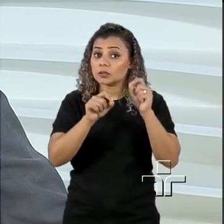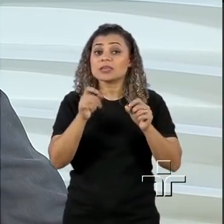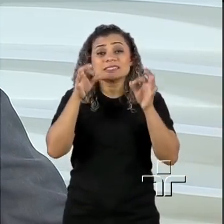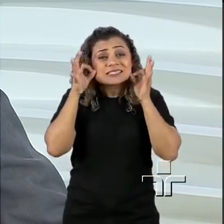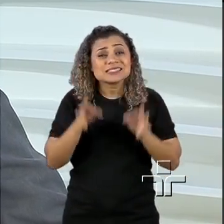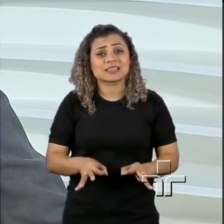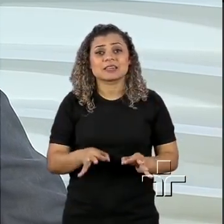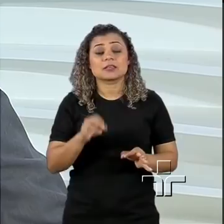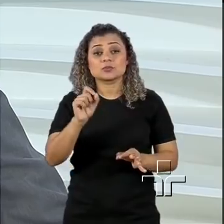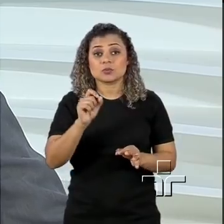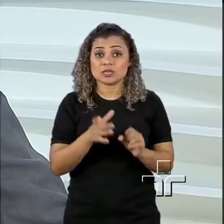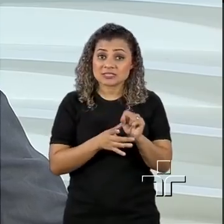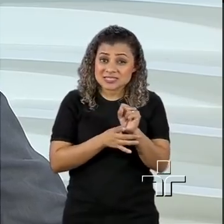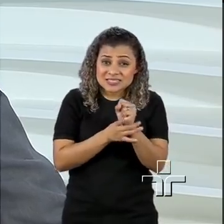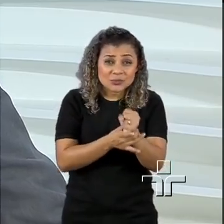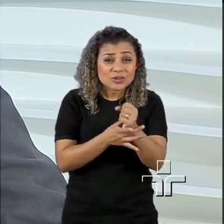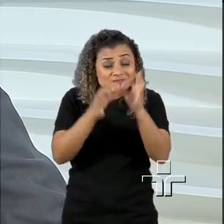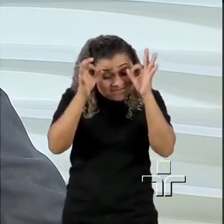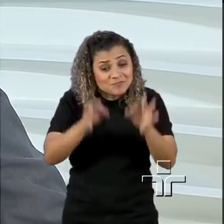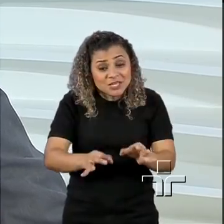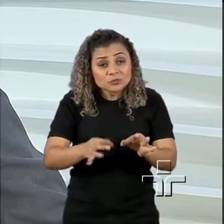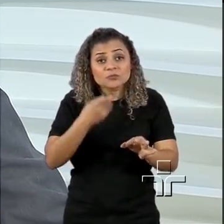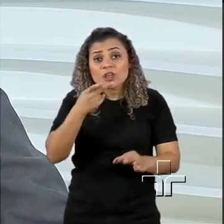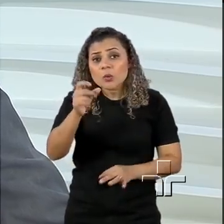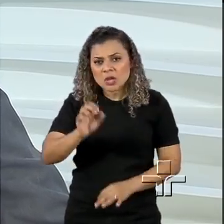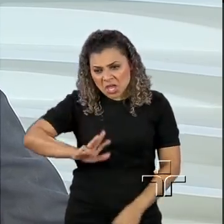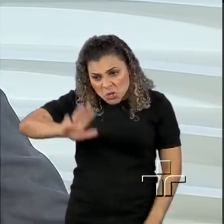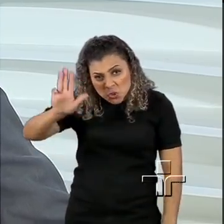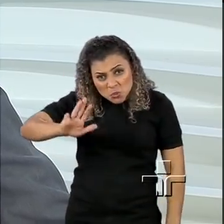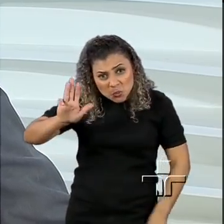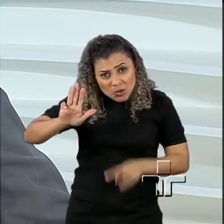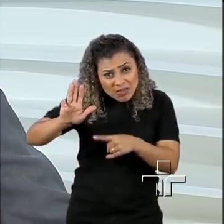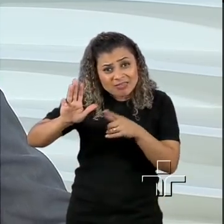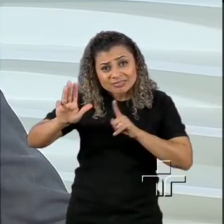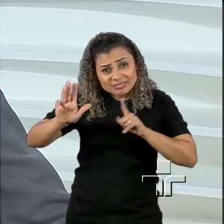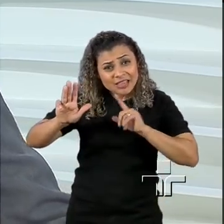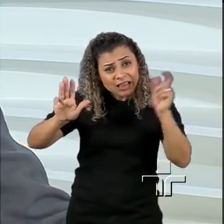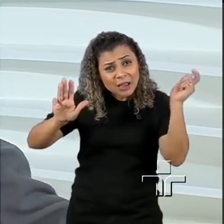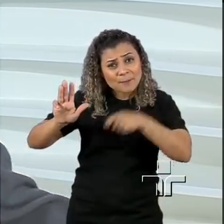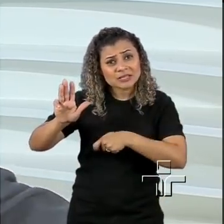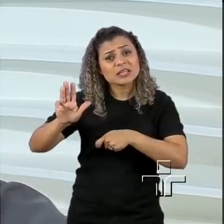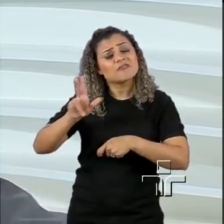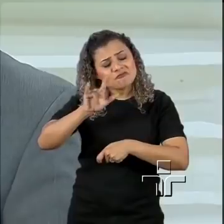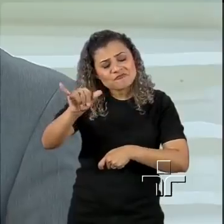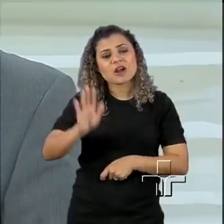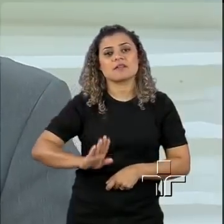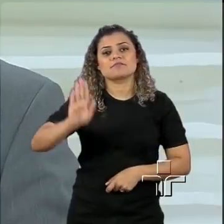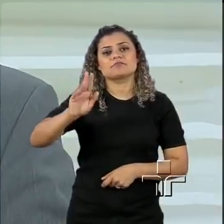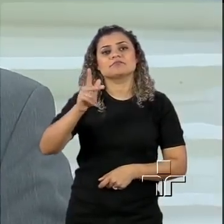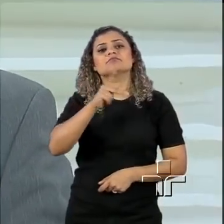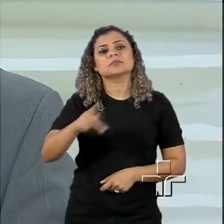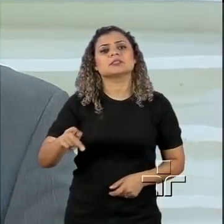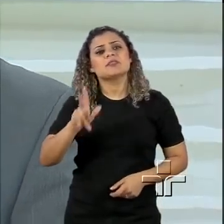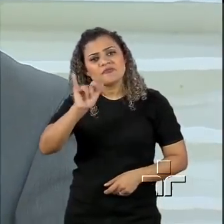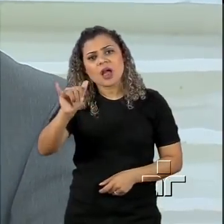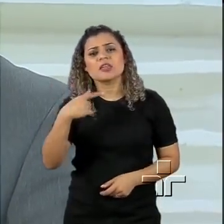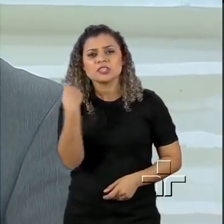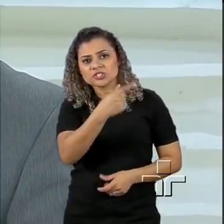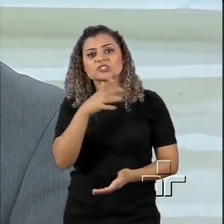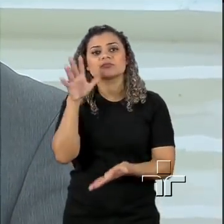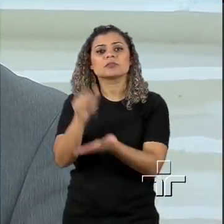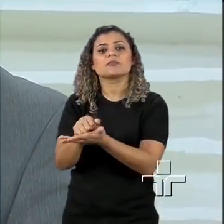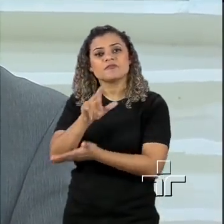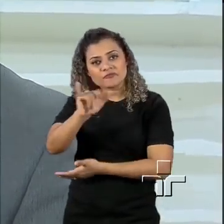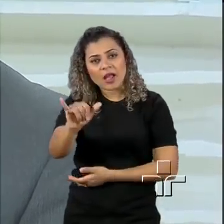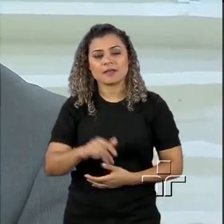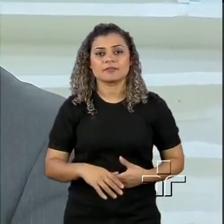certeza, segurança absoluta, que o presidente Lula reúne todas as condições para ser candidato, será o nosso candidato. Nós, 15 de agosto, o registraremos como candidato a presidente da